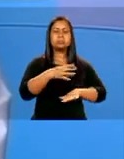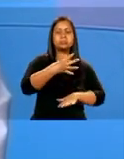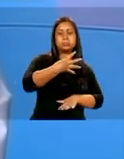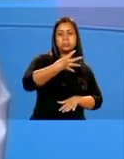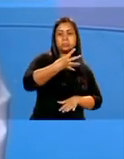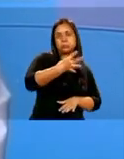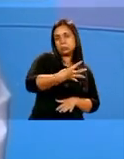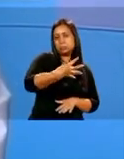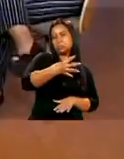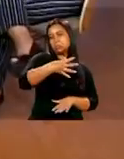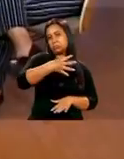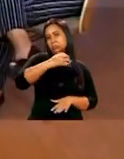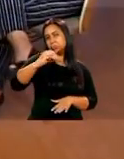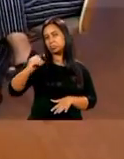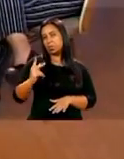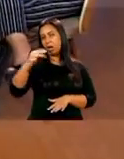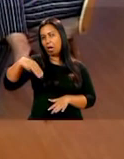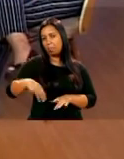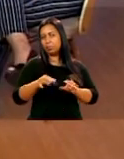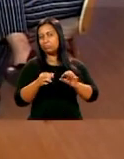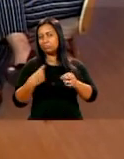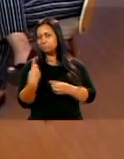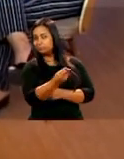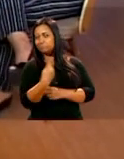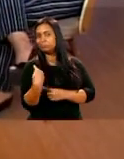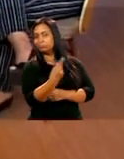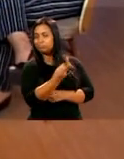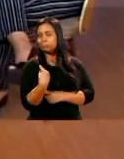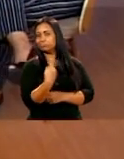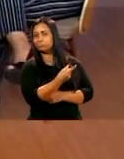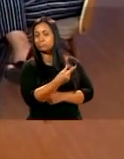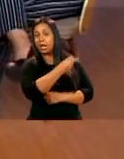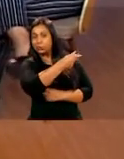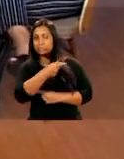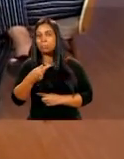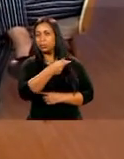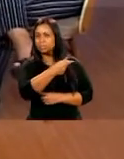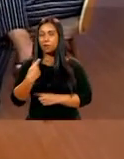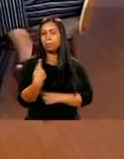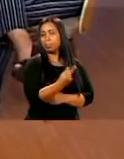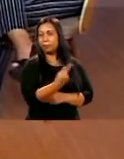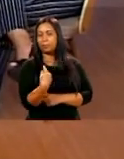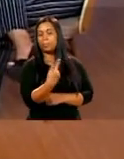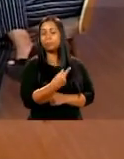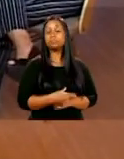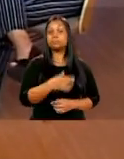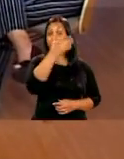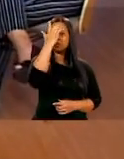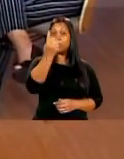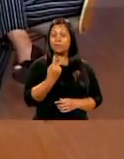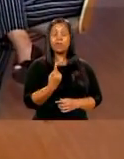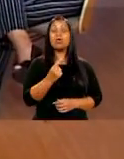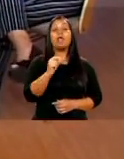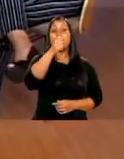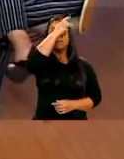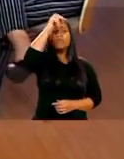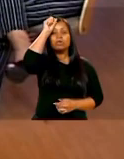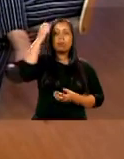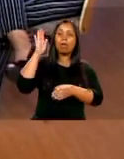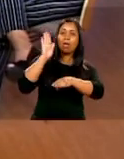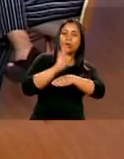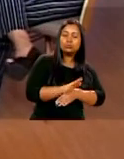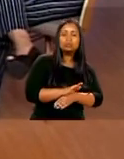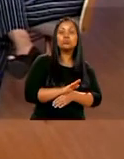poucos quilômetros aí. Todo dia? Toda semana. Toda semana? Toda semana. Esses pacientes, então, eles vêm conveniados das